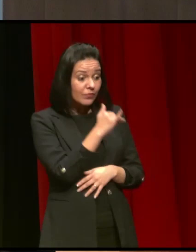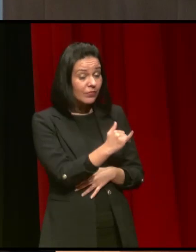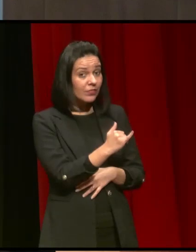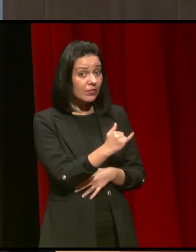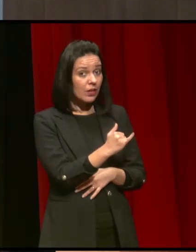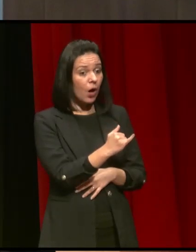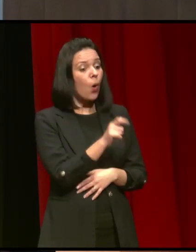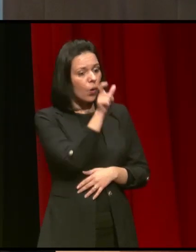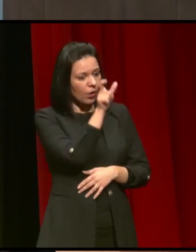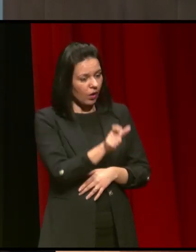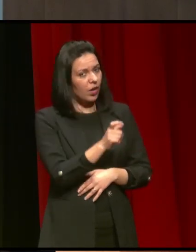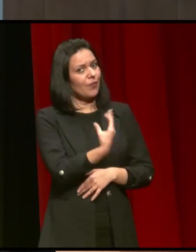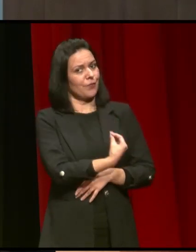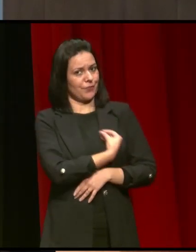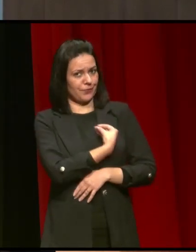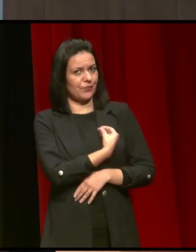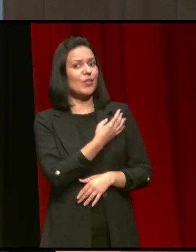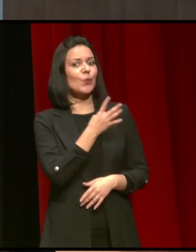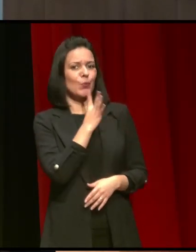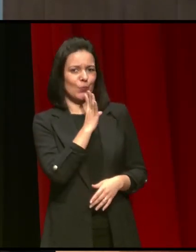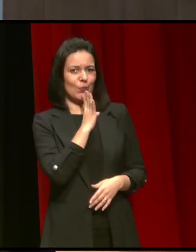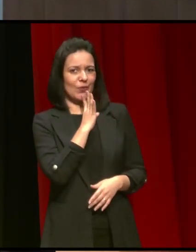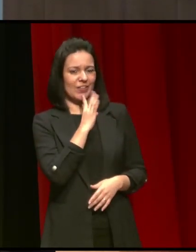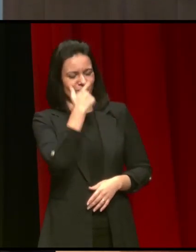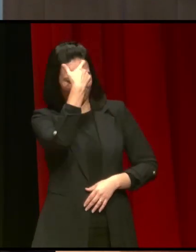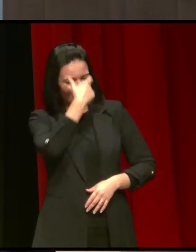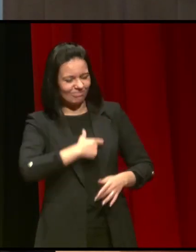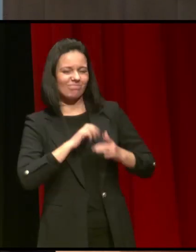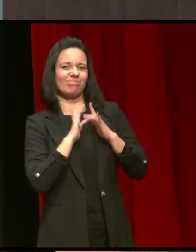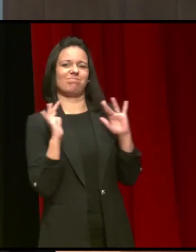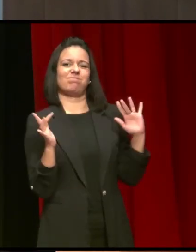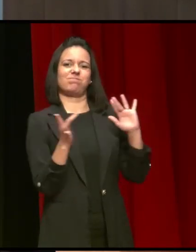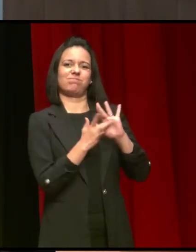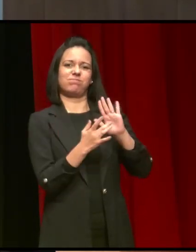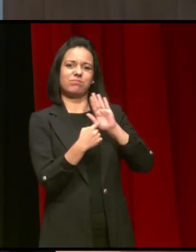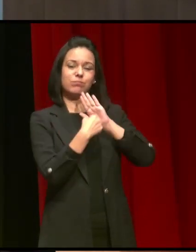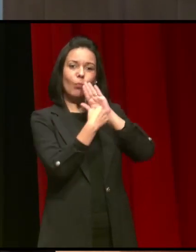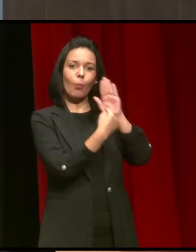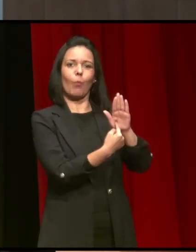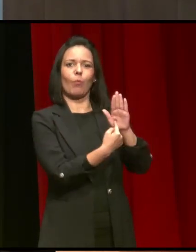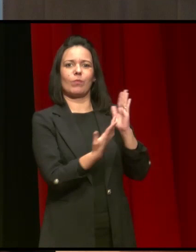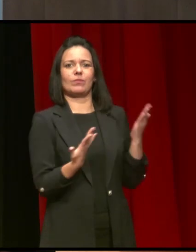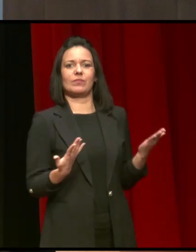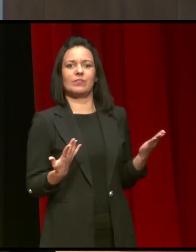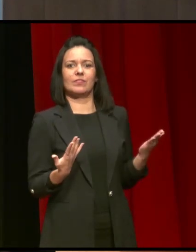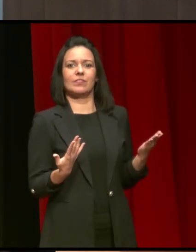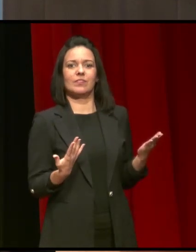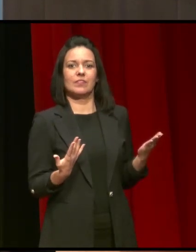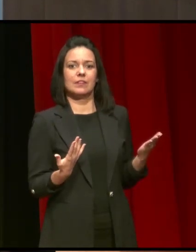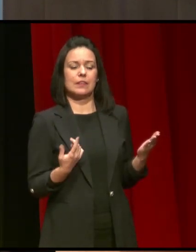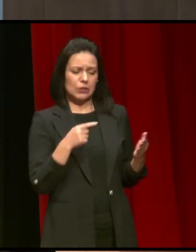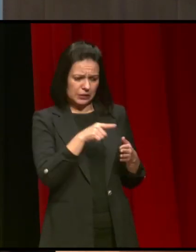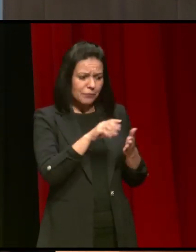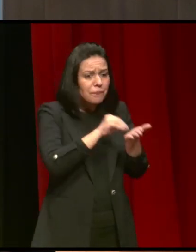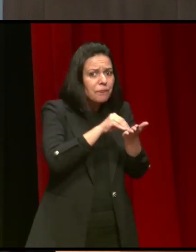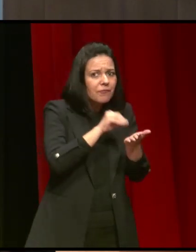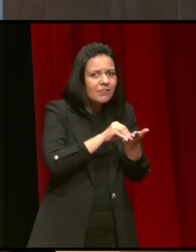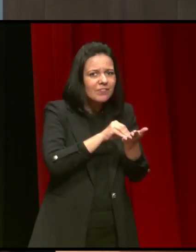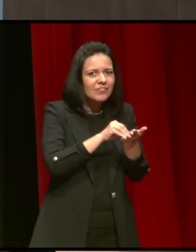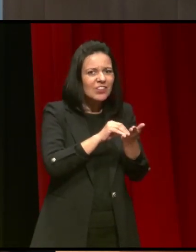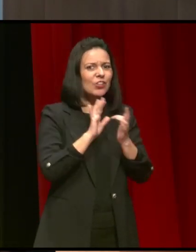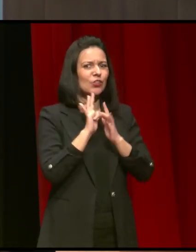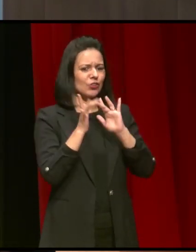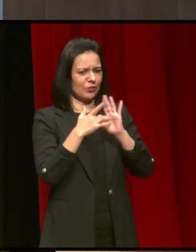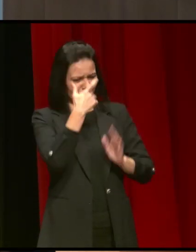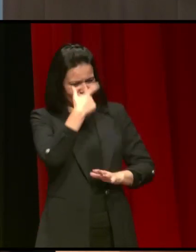quem ela é, e está dizendo para ela quem ele é. O que ela precisa e o que ele pode dar para ela. Vocês estão